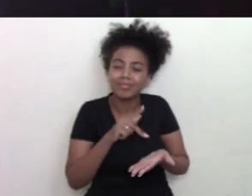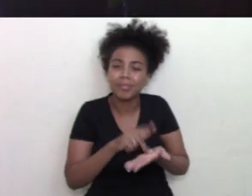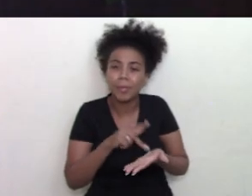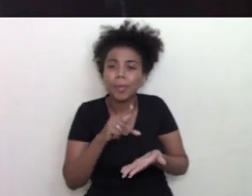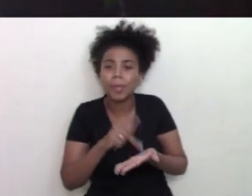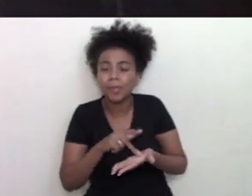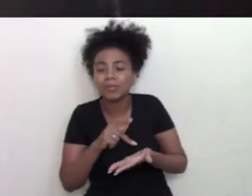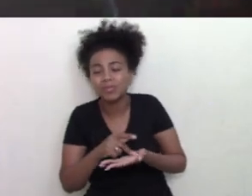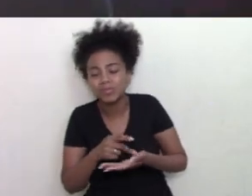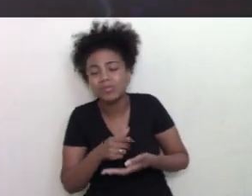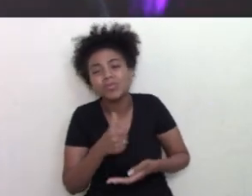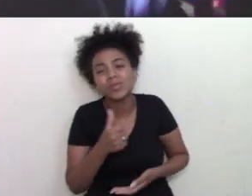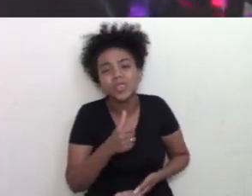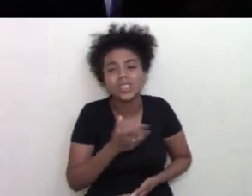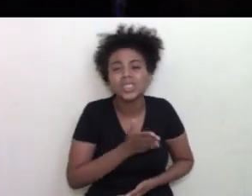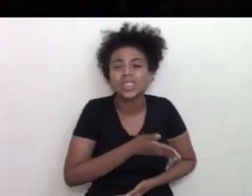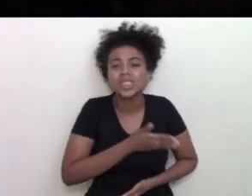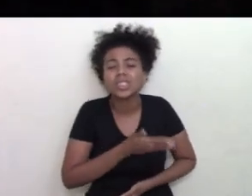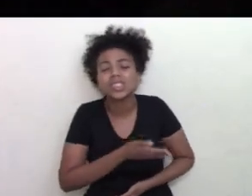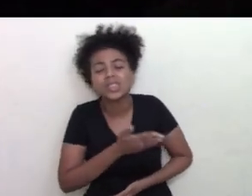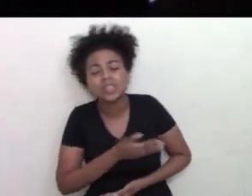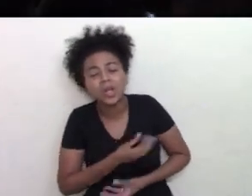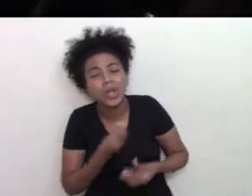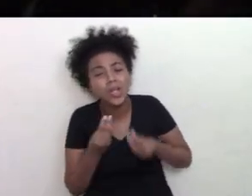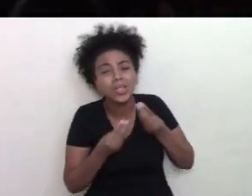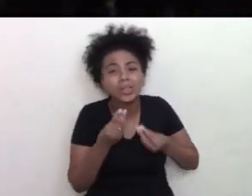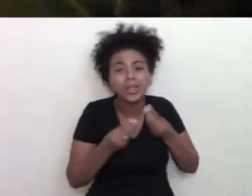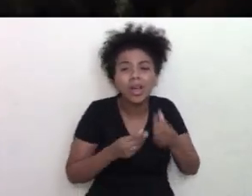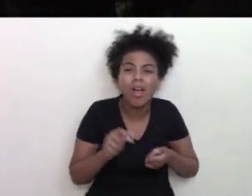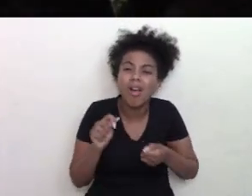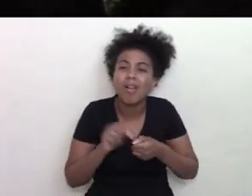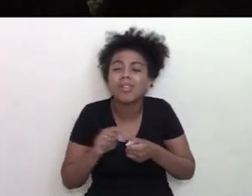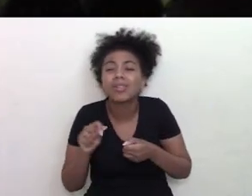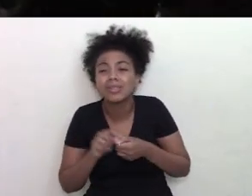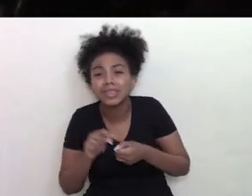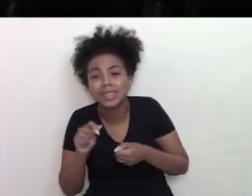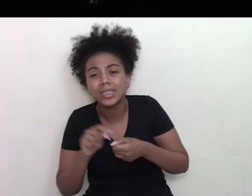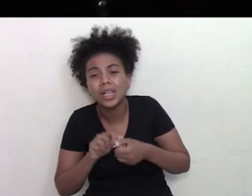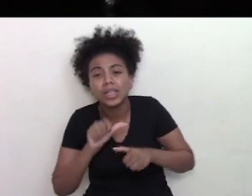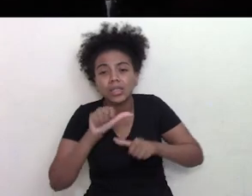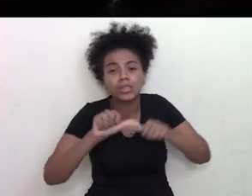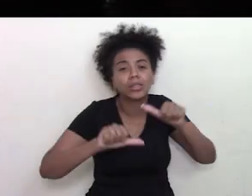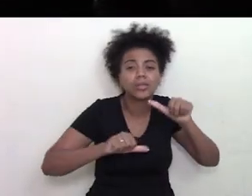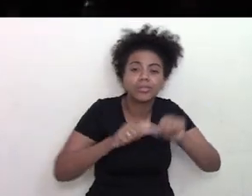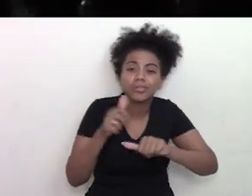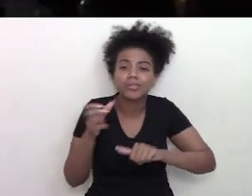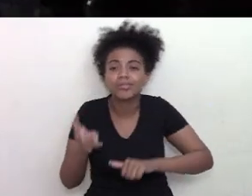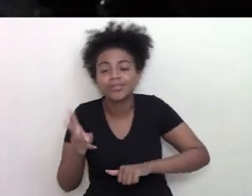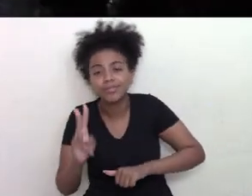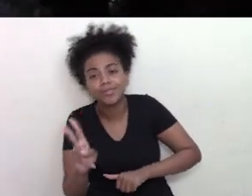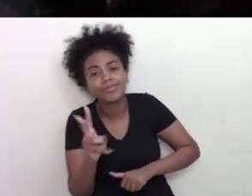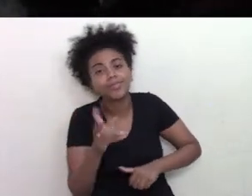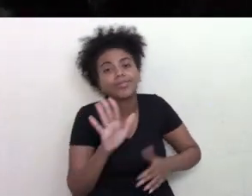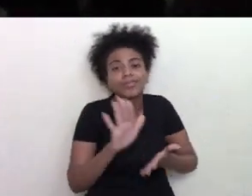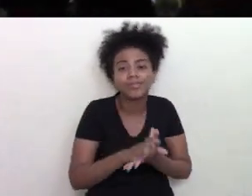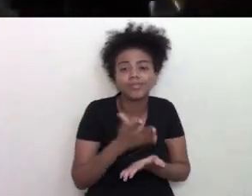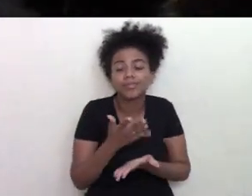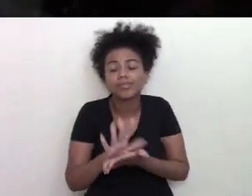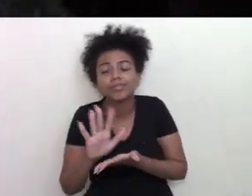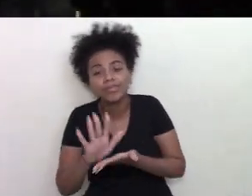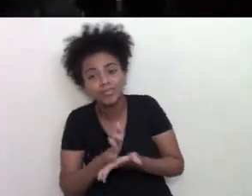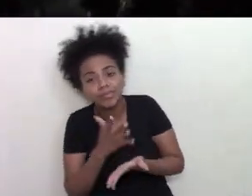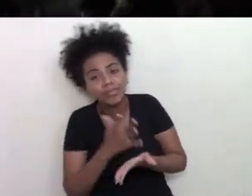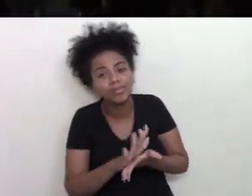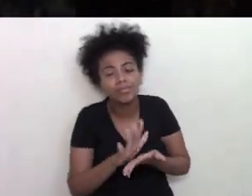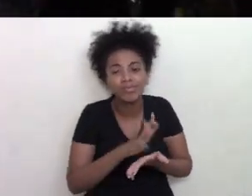péssimo negócio, coração. Como é que você faz um negócio desse? Trocar um pra sempre por às